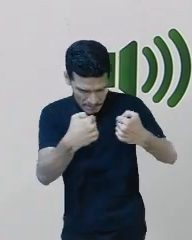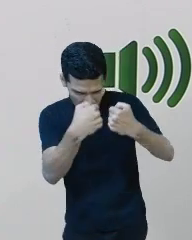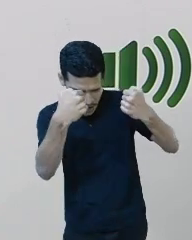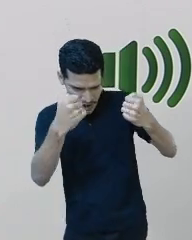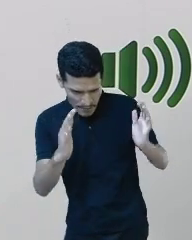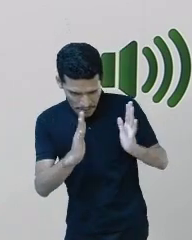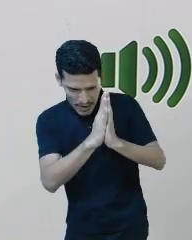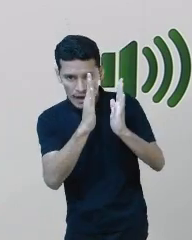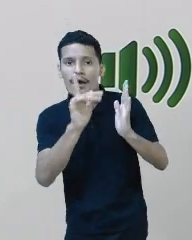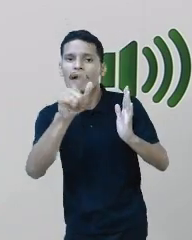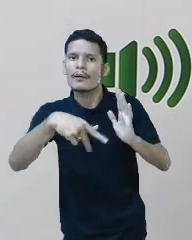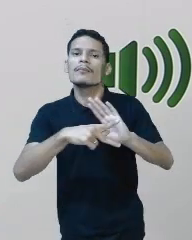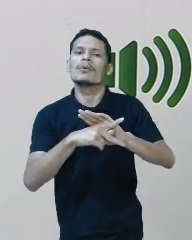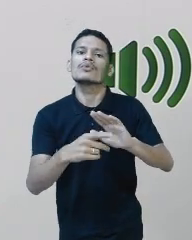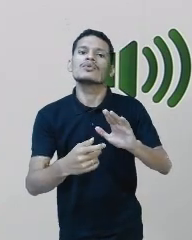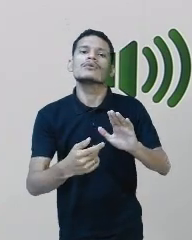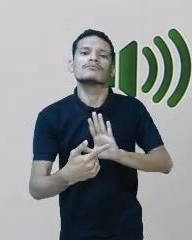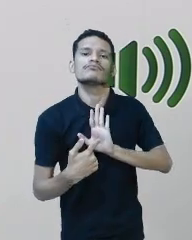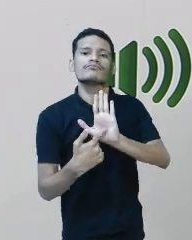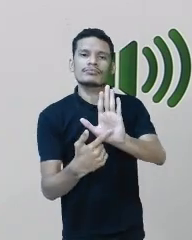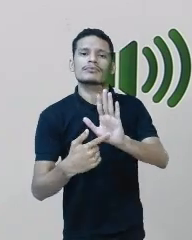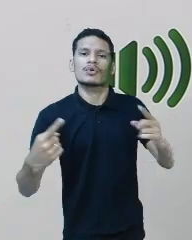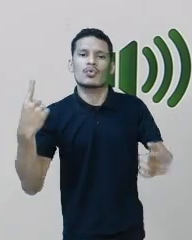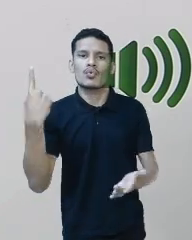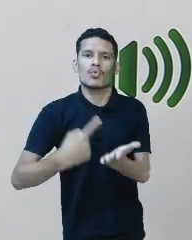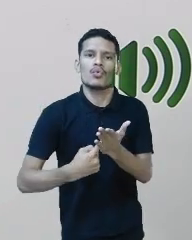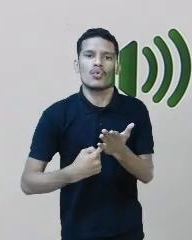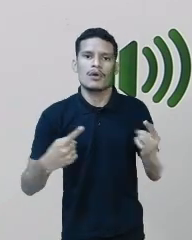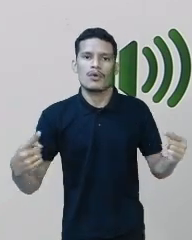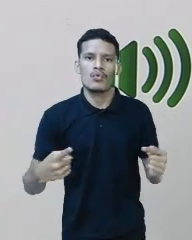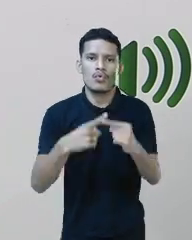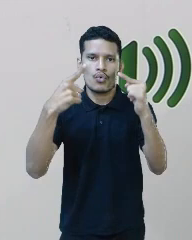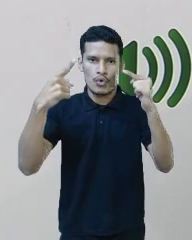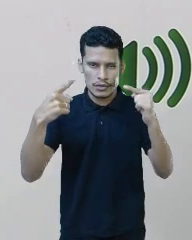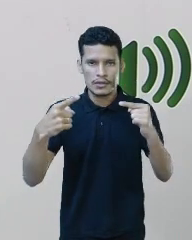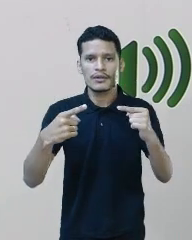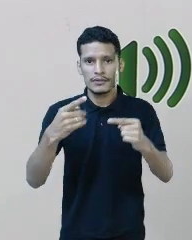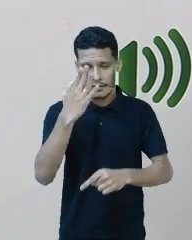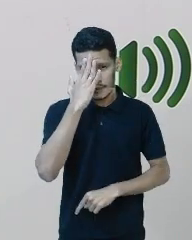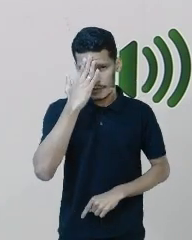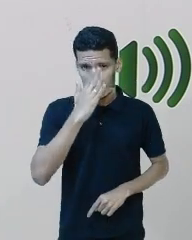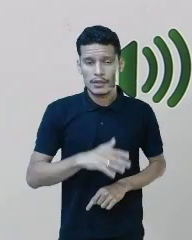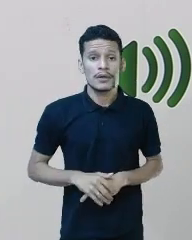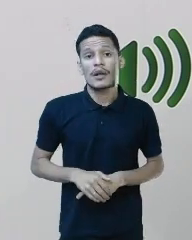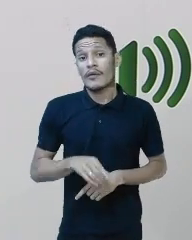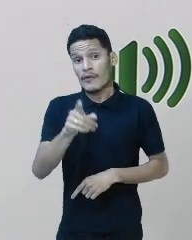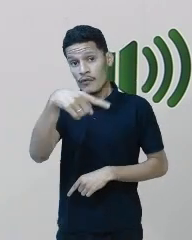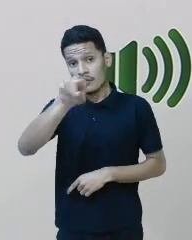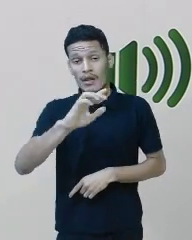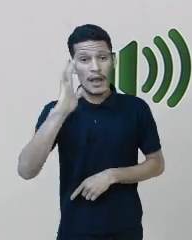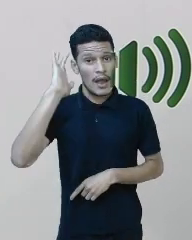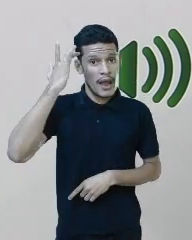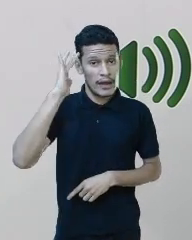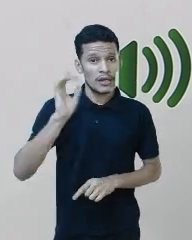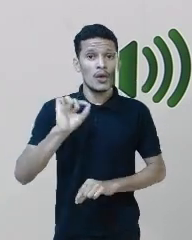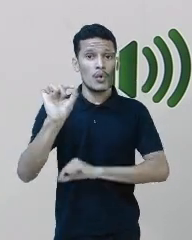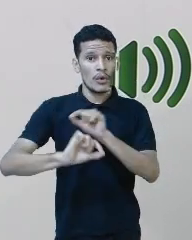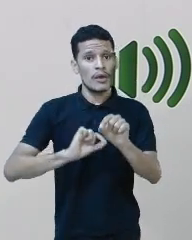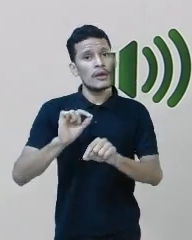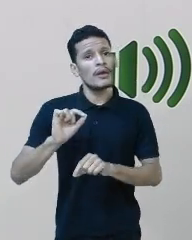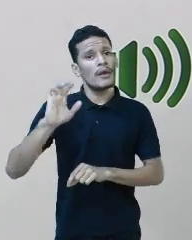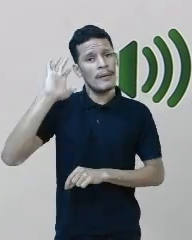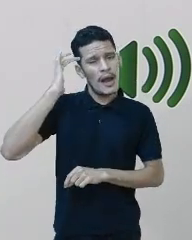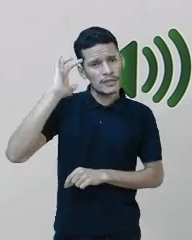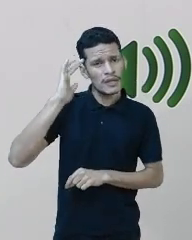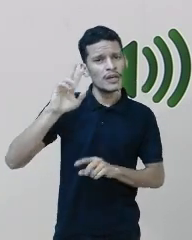expressões de concordância, quer dizer, você está de acordo, você acha que isso tem a ver com o seu